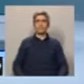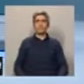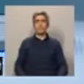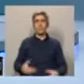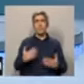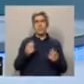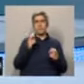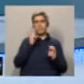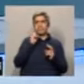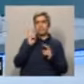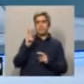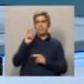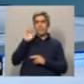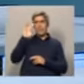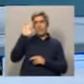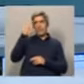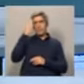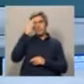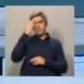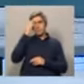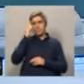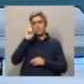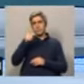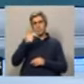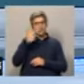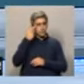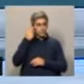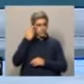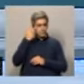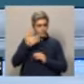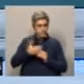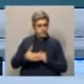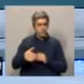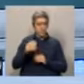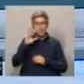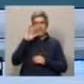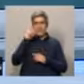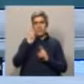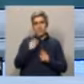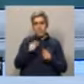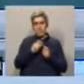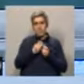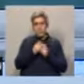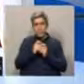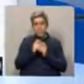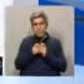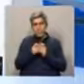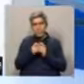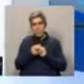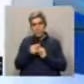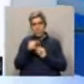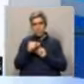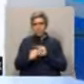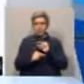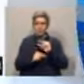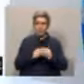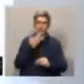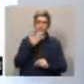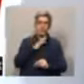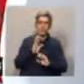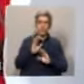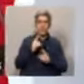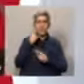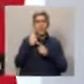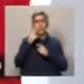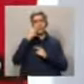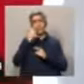Vamos olhar agora para a previsão da meteorologia para esta quinta-feira. O tempo começa a mudar lentamente, com já alguma chuva a norte,